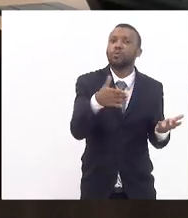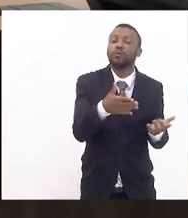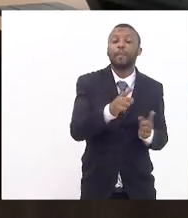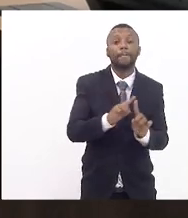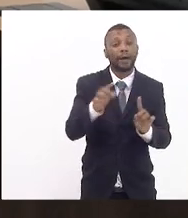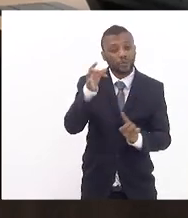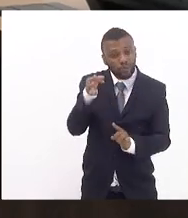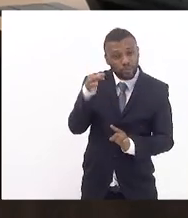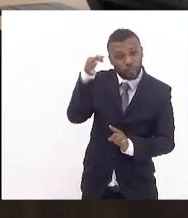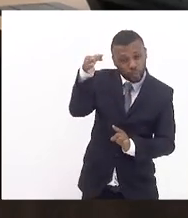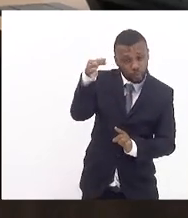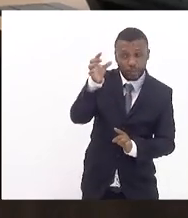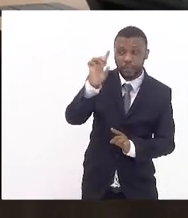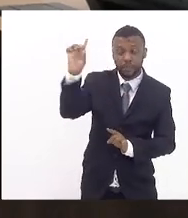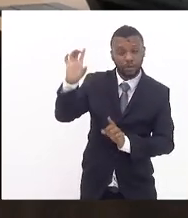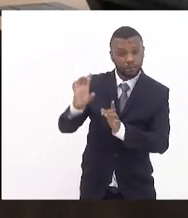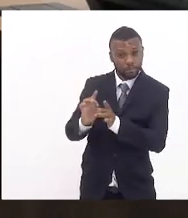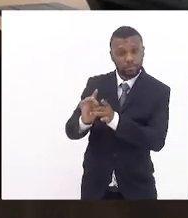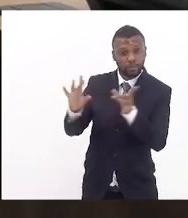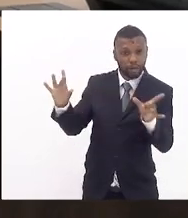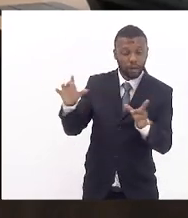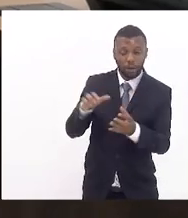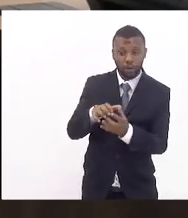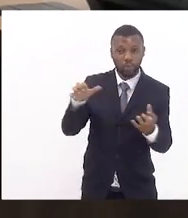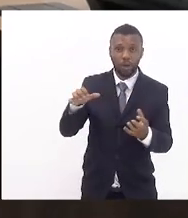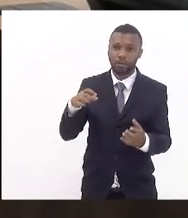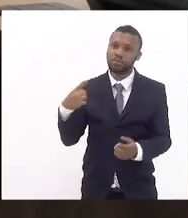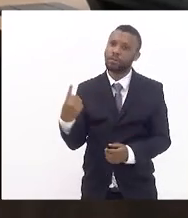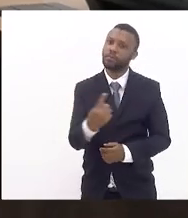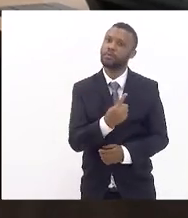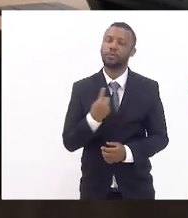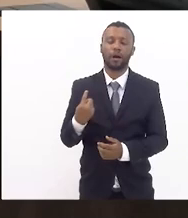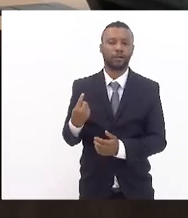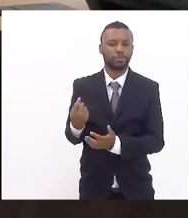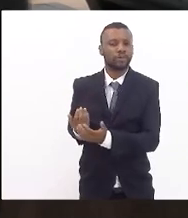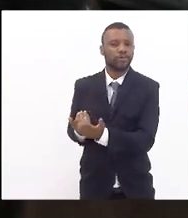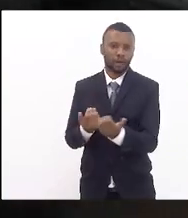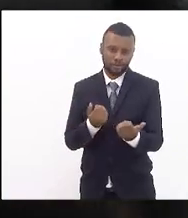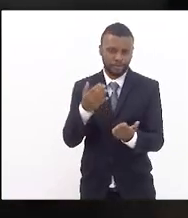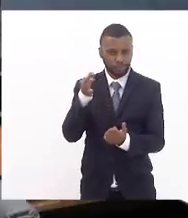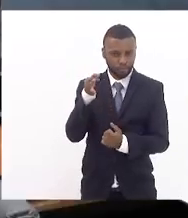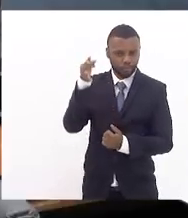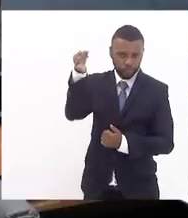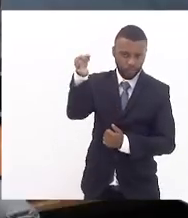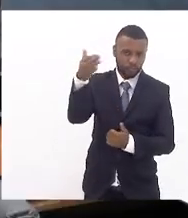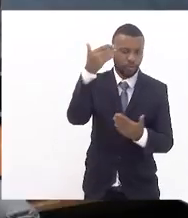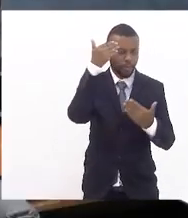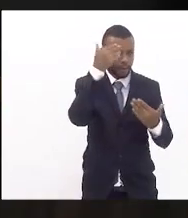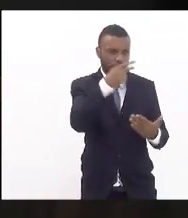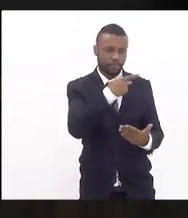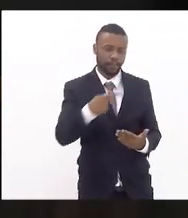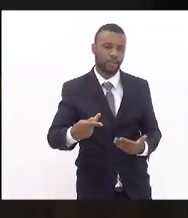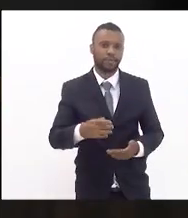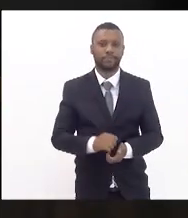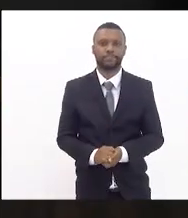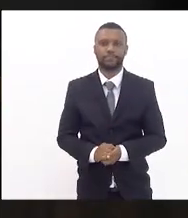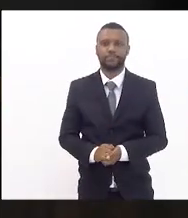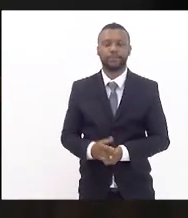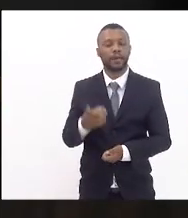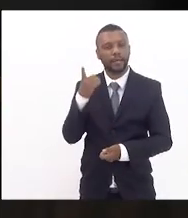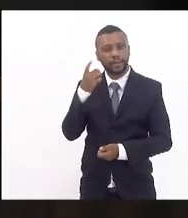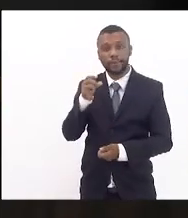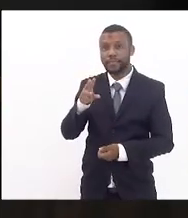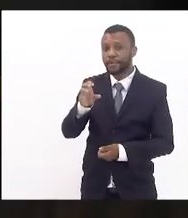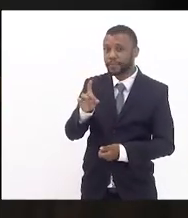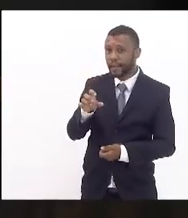amanhã, se Deus assim permitir, os idosos seremos nós. Obrigado, presidente. Deputado Valdec já